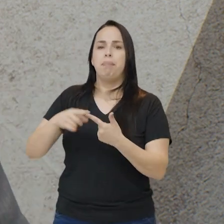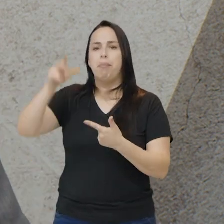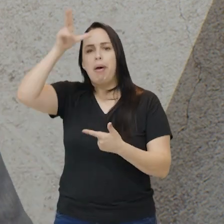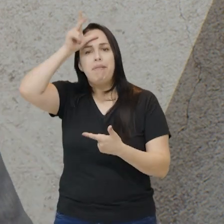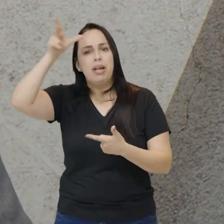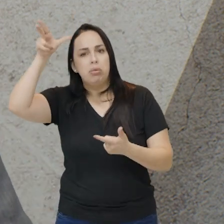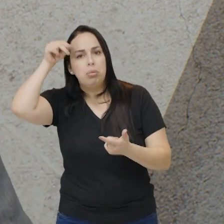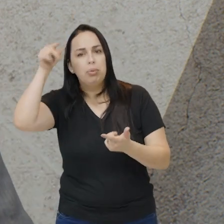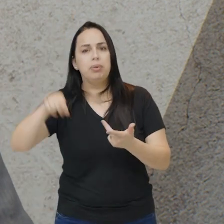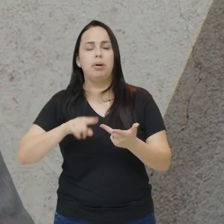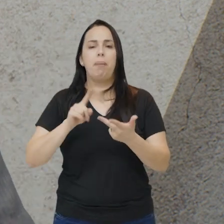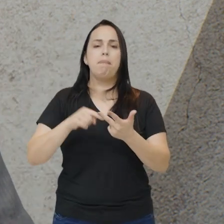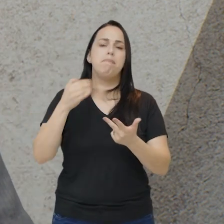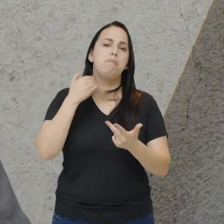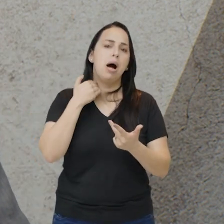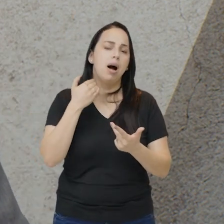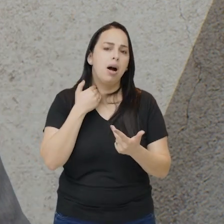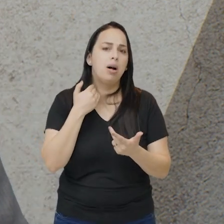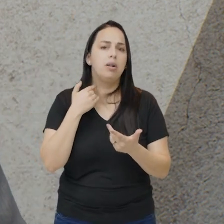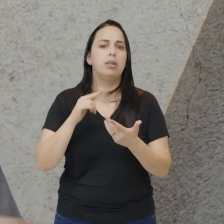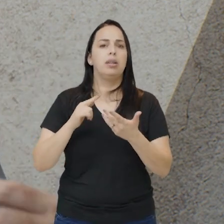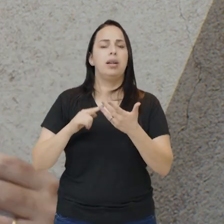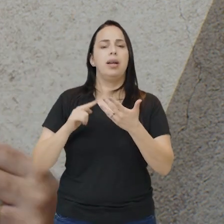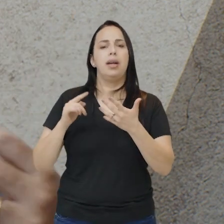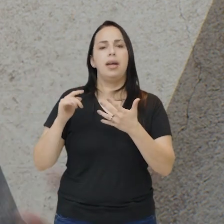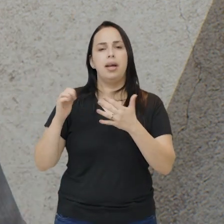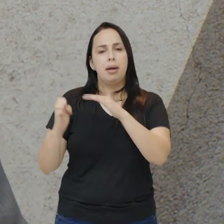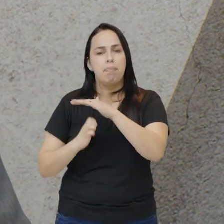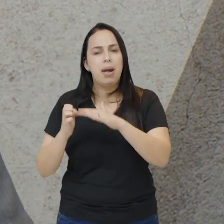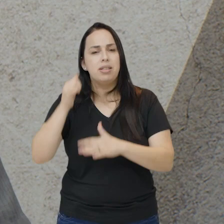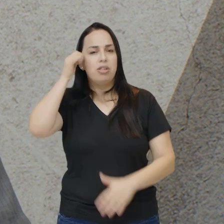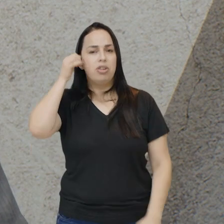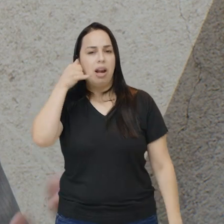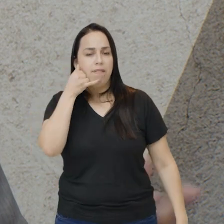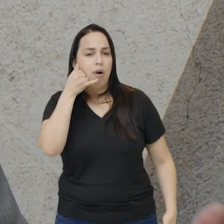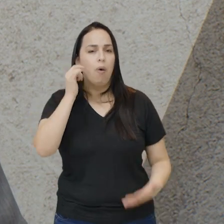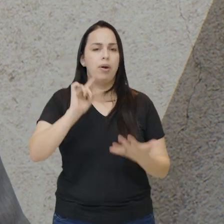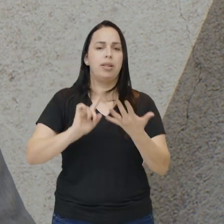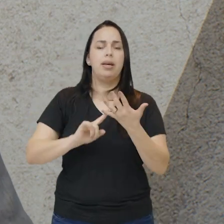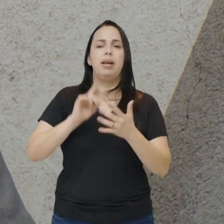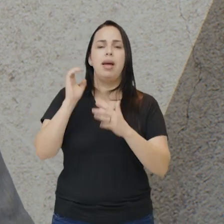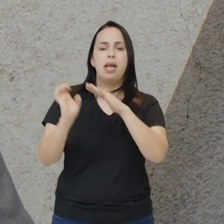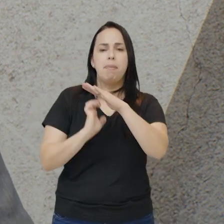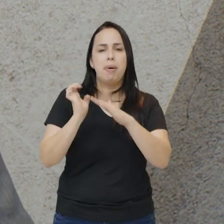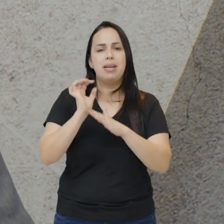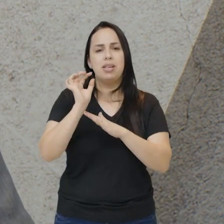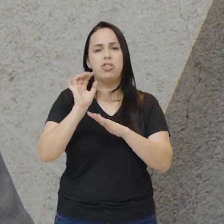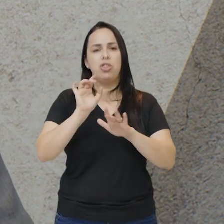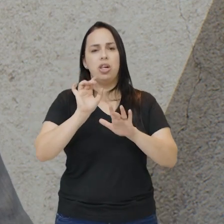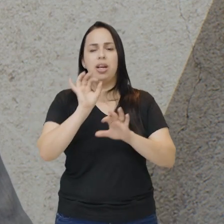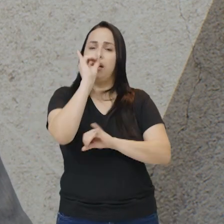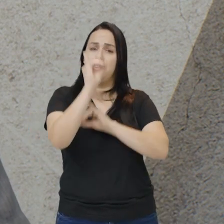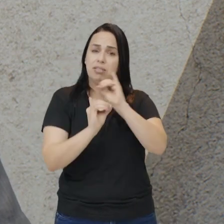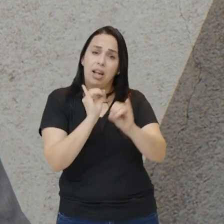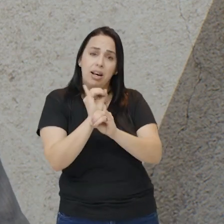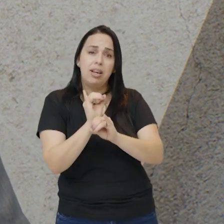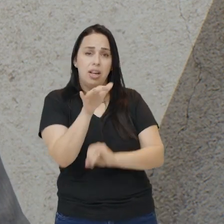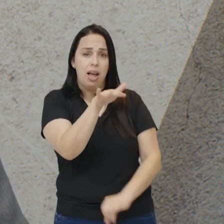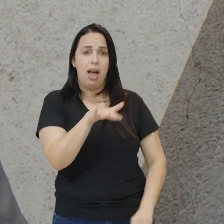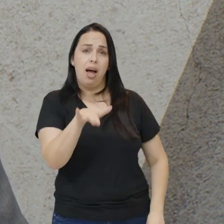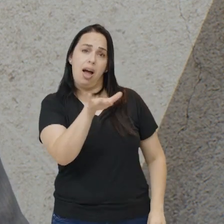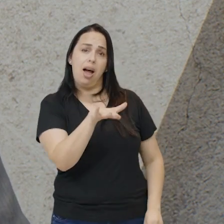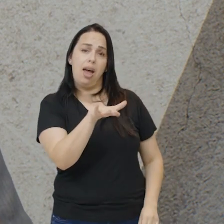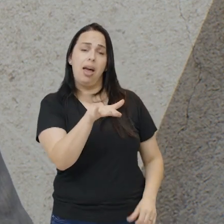de uma maneira geral, bancos, empresas de telefonia, empresas de internet, né? Então, são setores